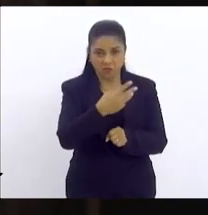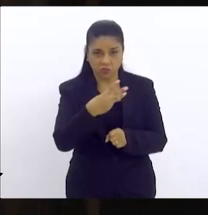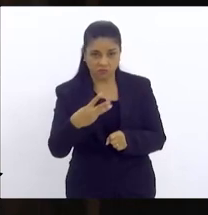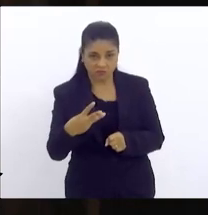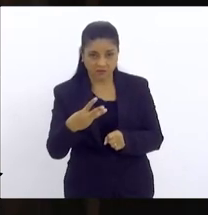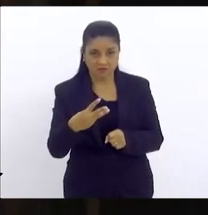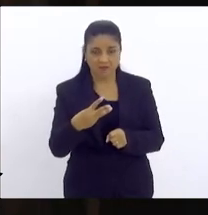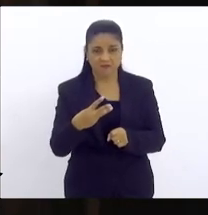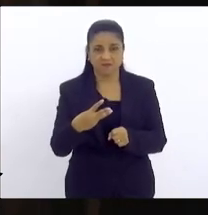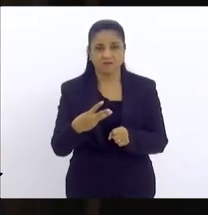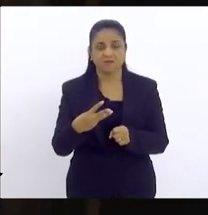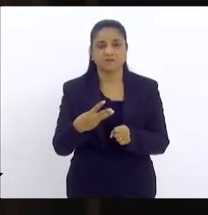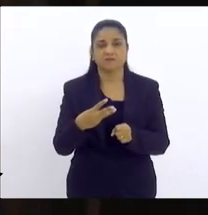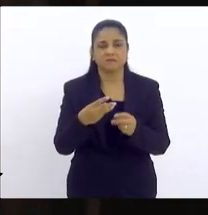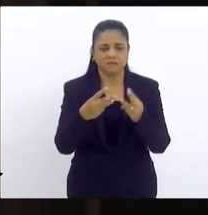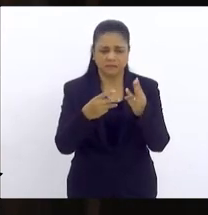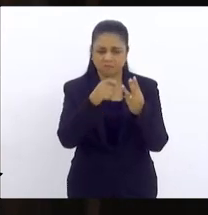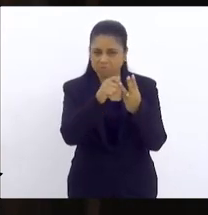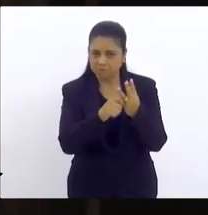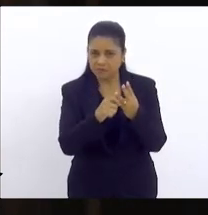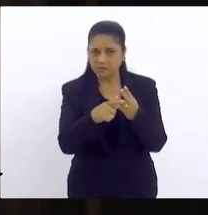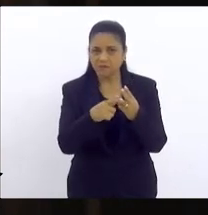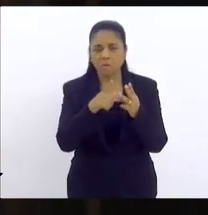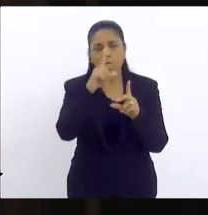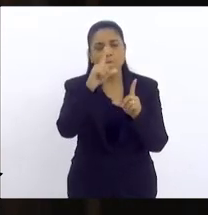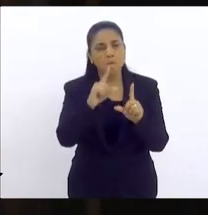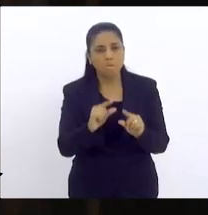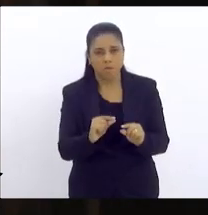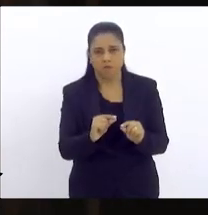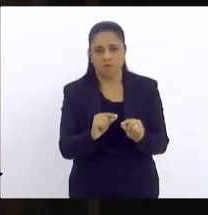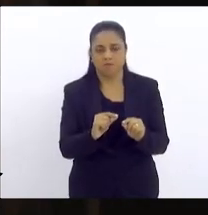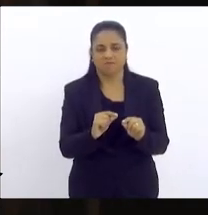menores índices desde 2020